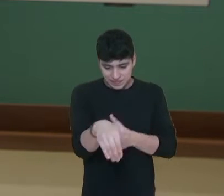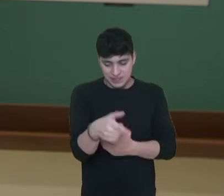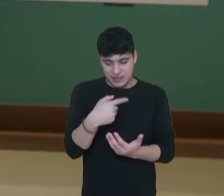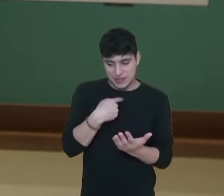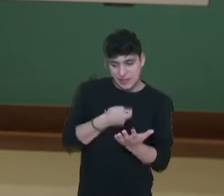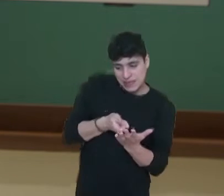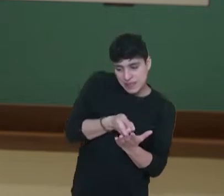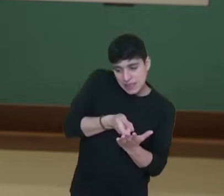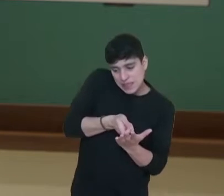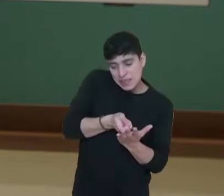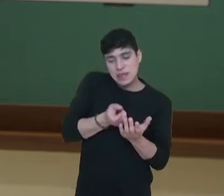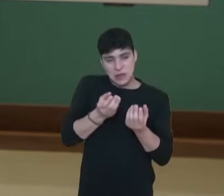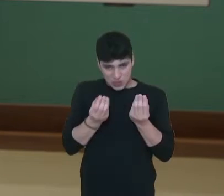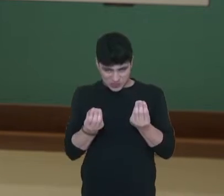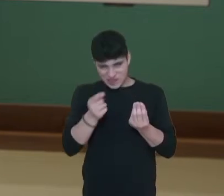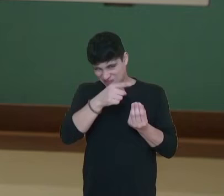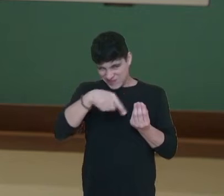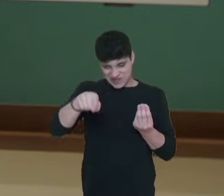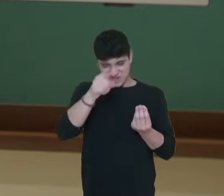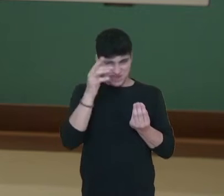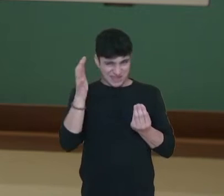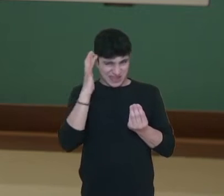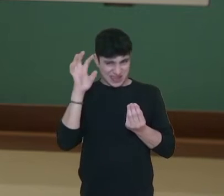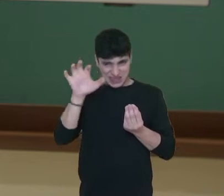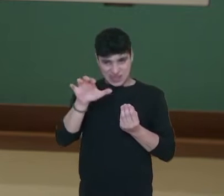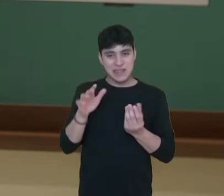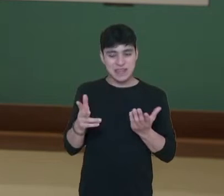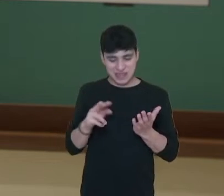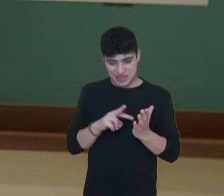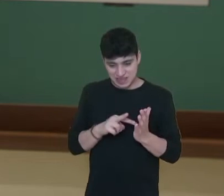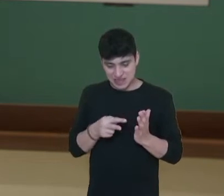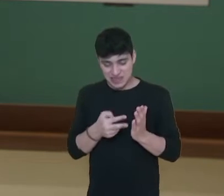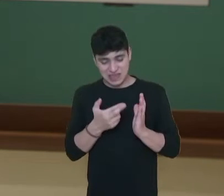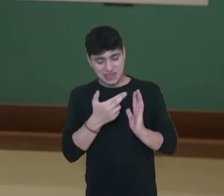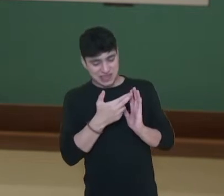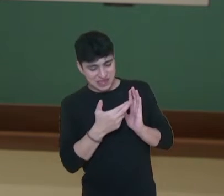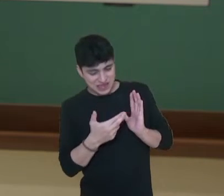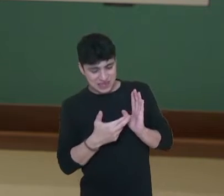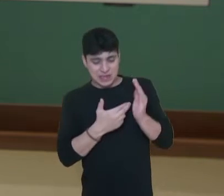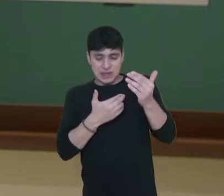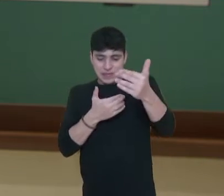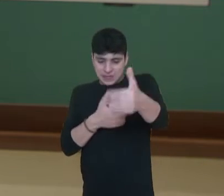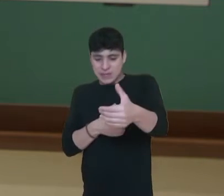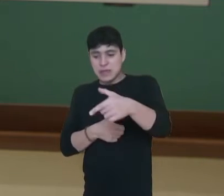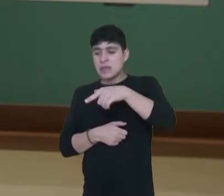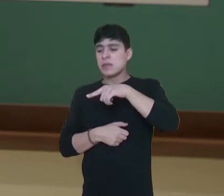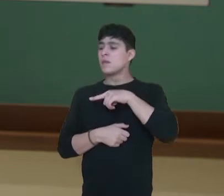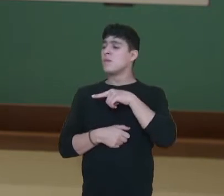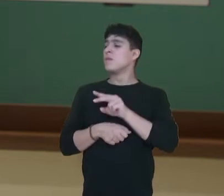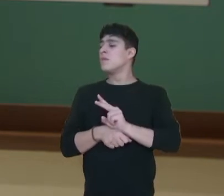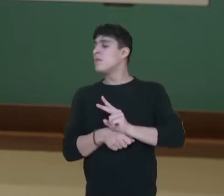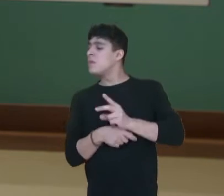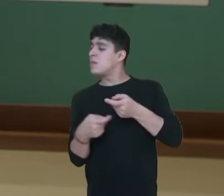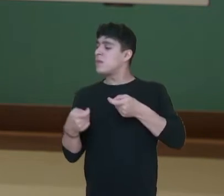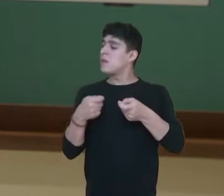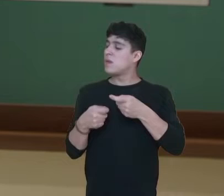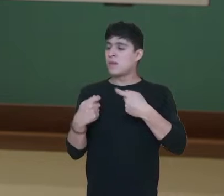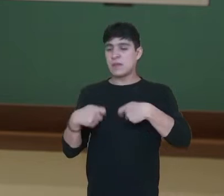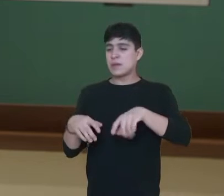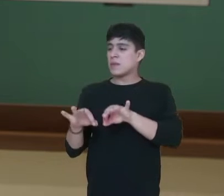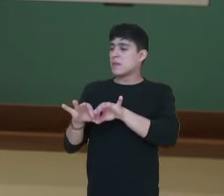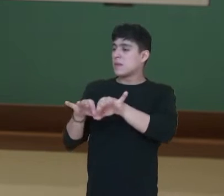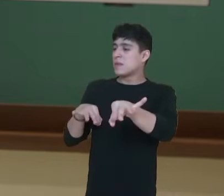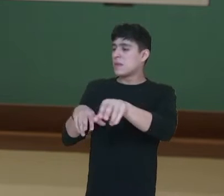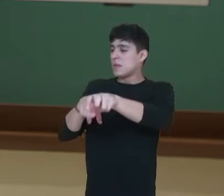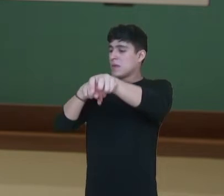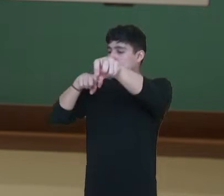nessa possibilidade? Aquela prova tensa, totalmente regrada, né, controlada, senta em fila com uma distância específica, só